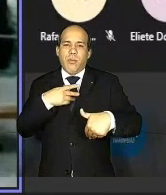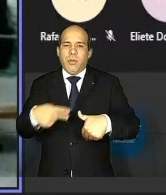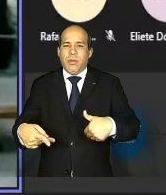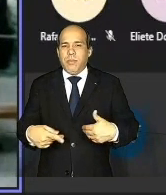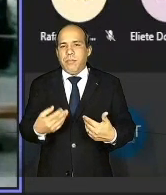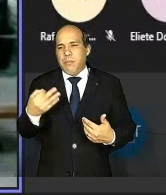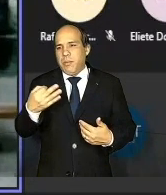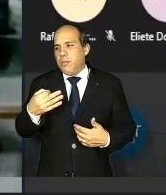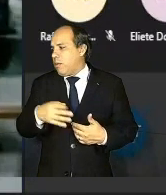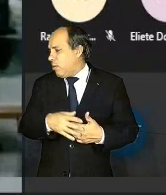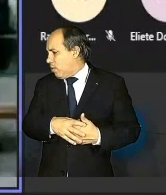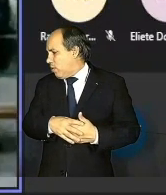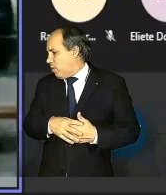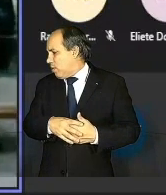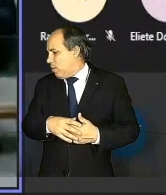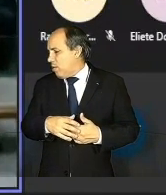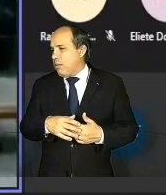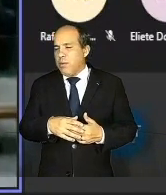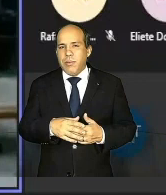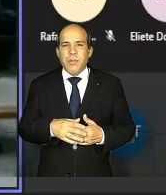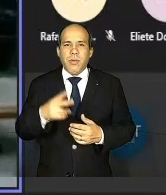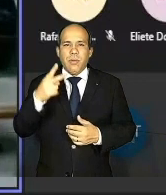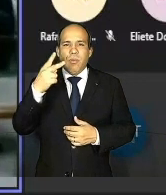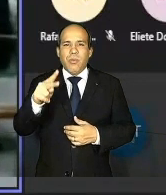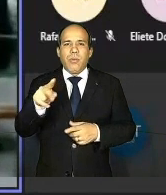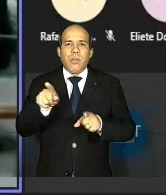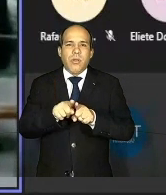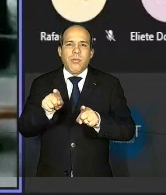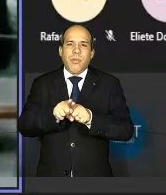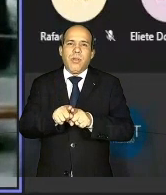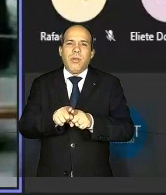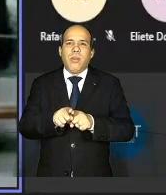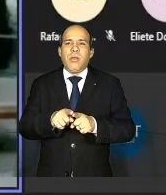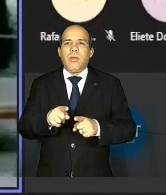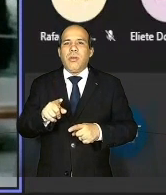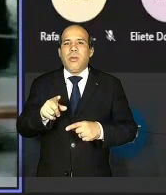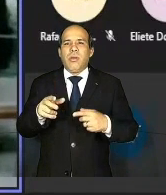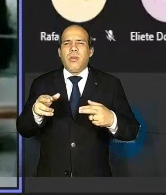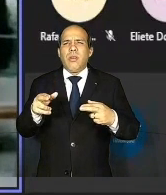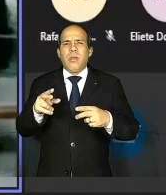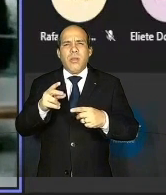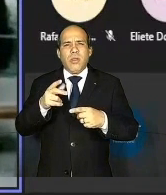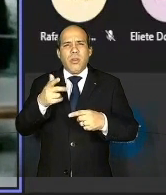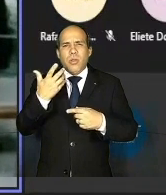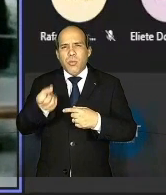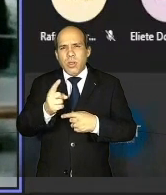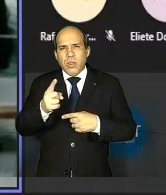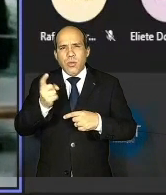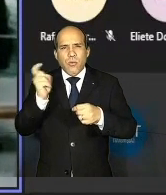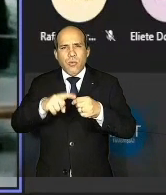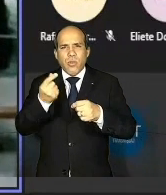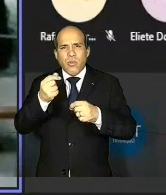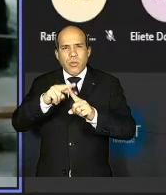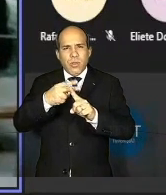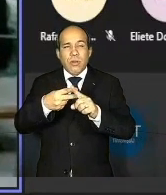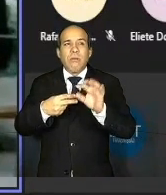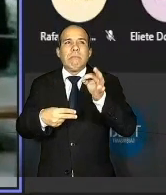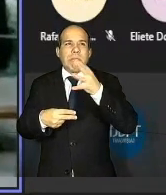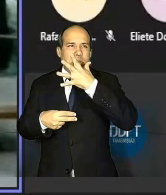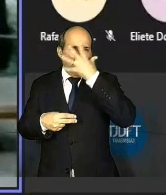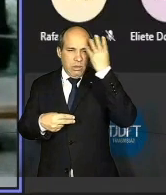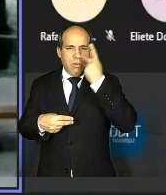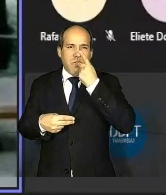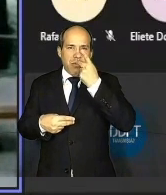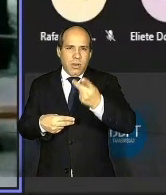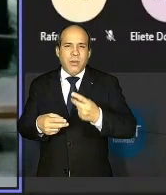voto, senhor presidente? Perfeitamente. Desembargadora Soneira, Vossa Excelência também condenou a restituição em dobro, não foi isso?